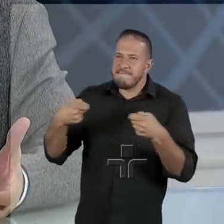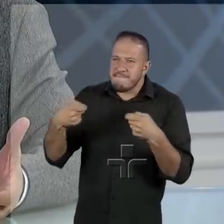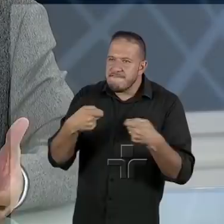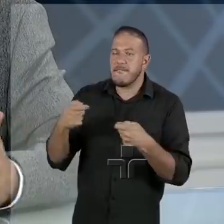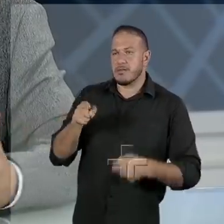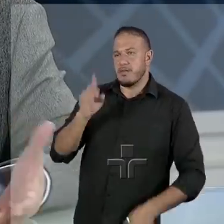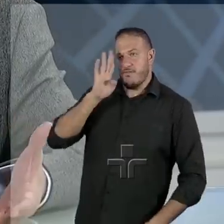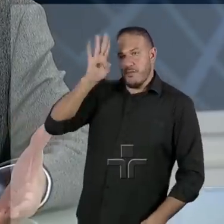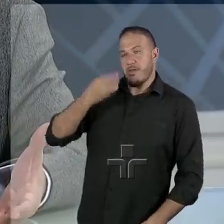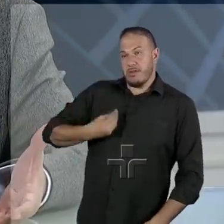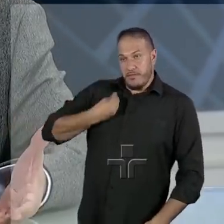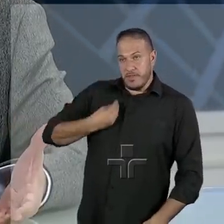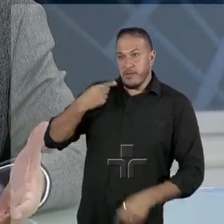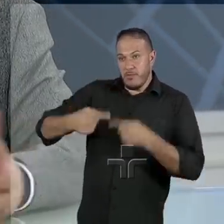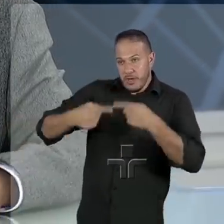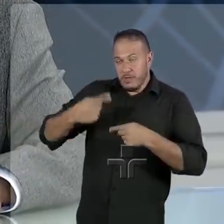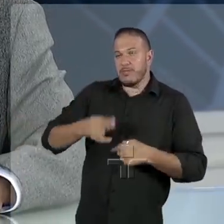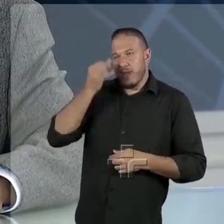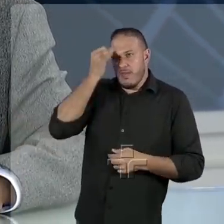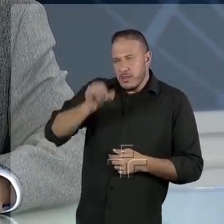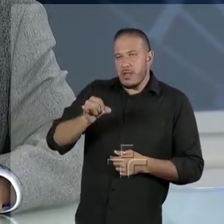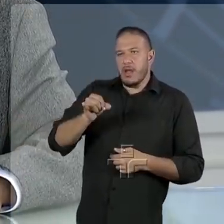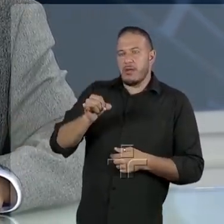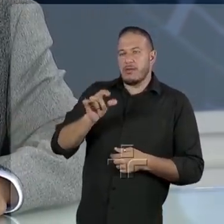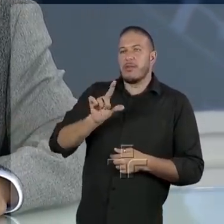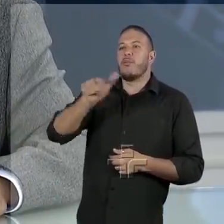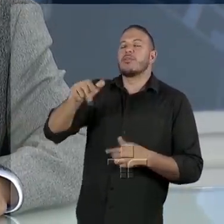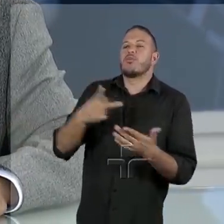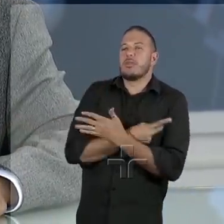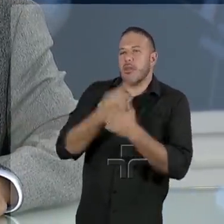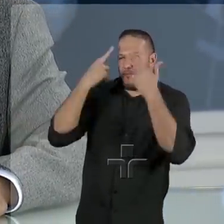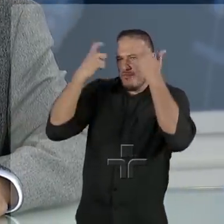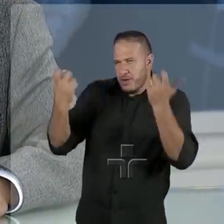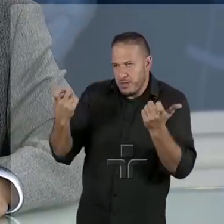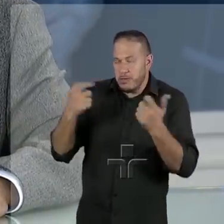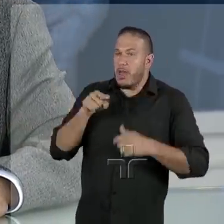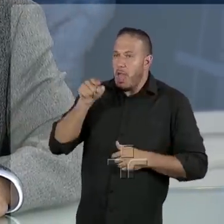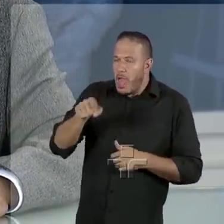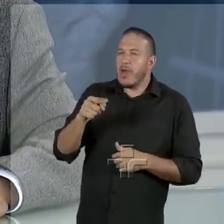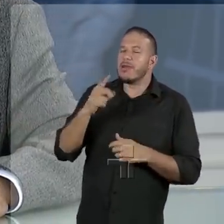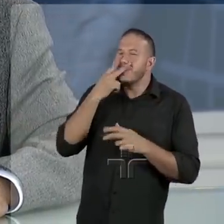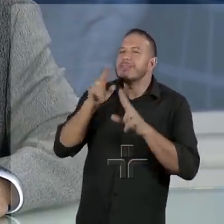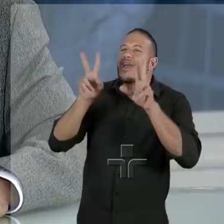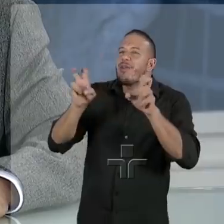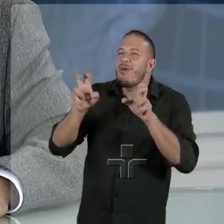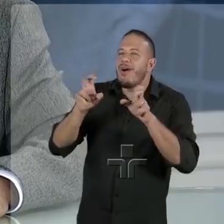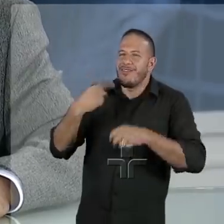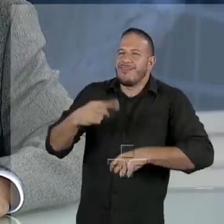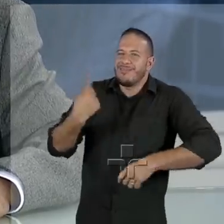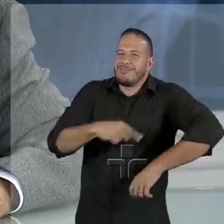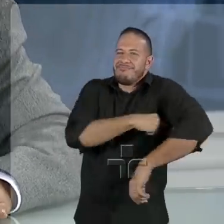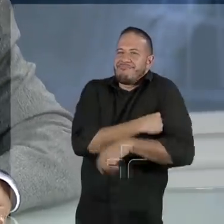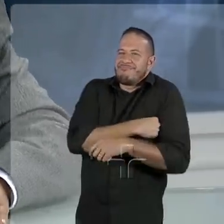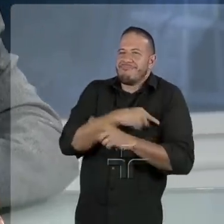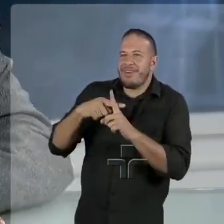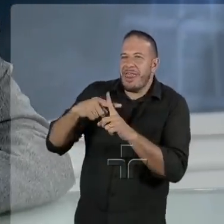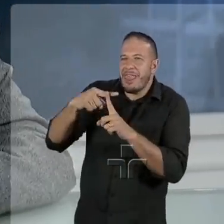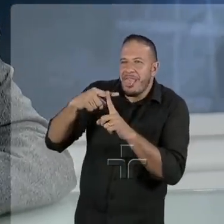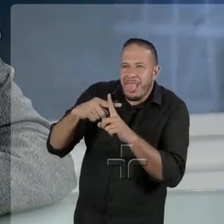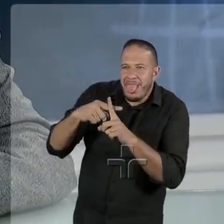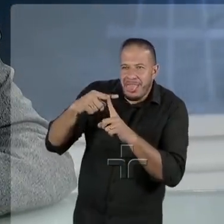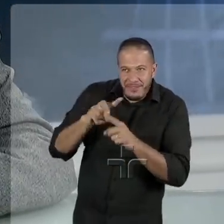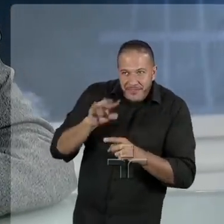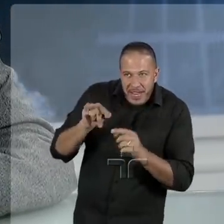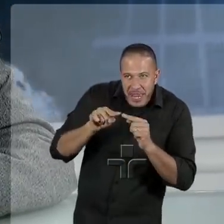fundamental na vida política para você não vazar para a violência. Então, ela é um termômetro para ver se vai haver